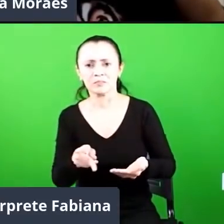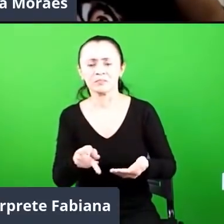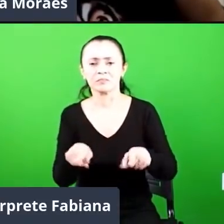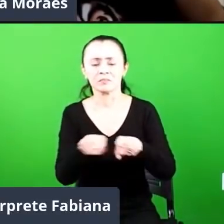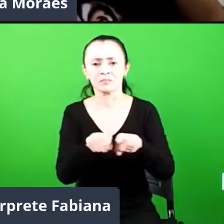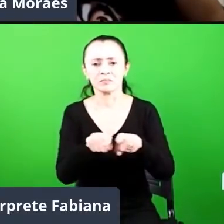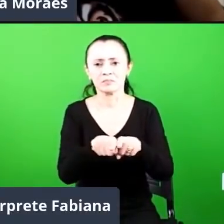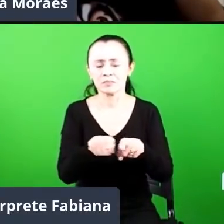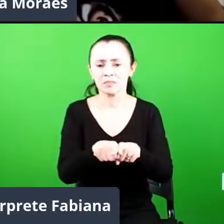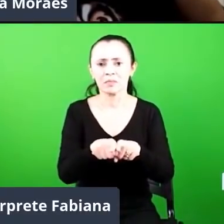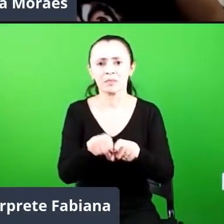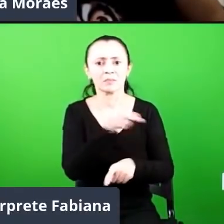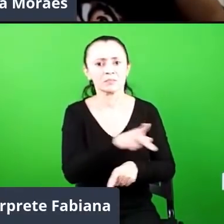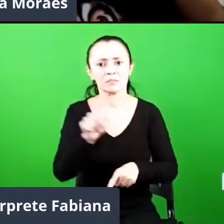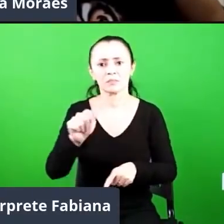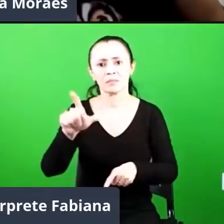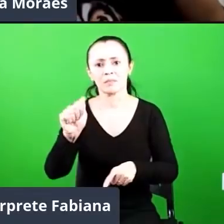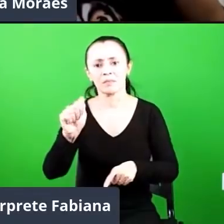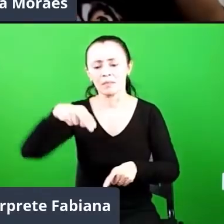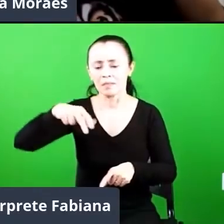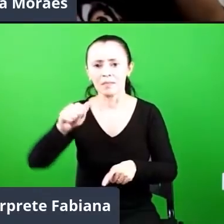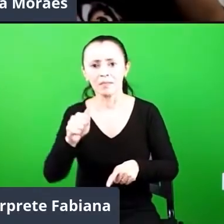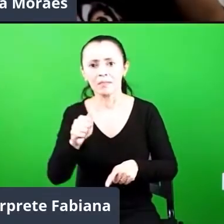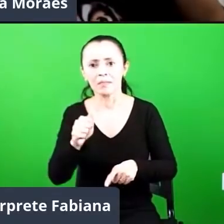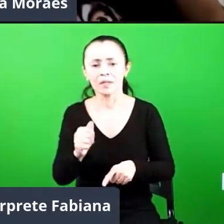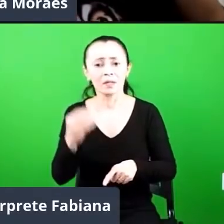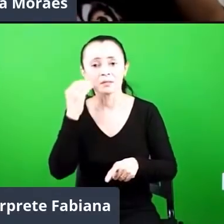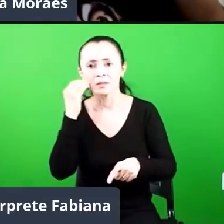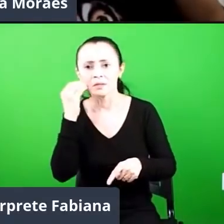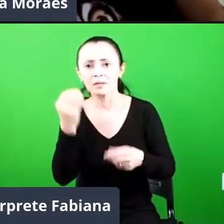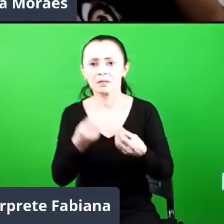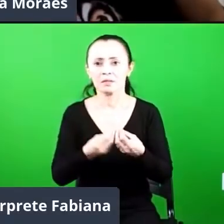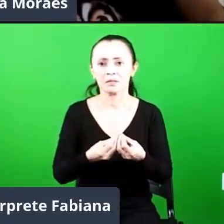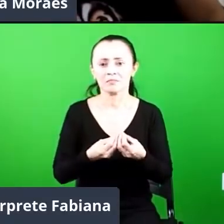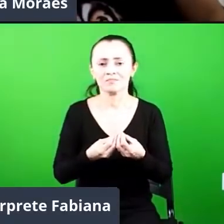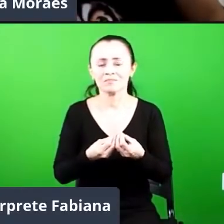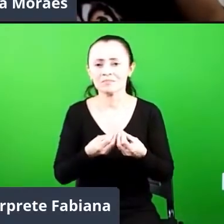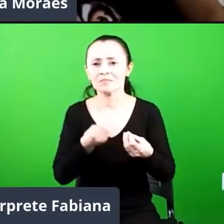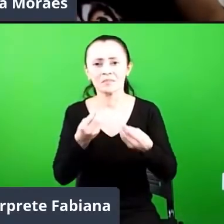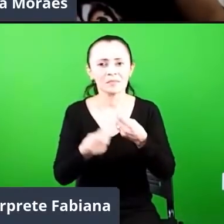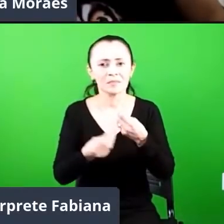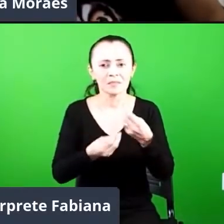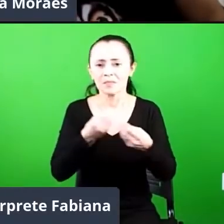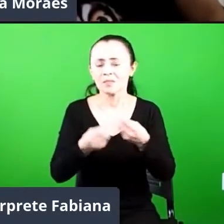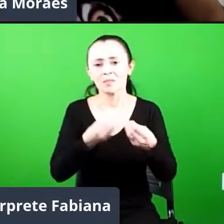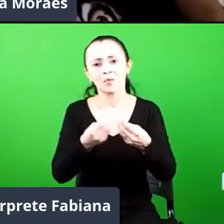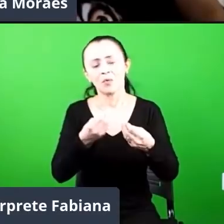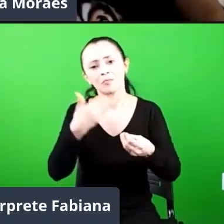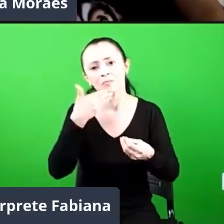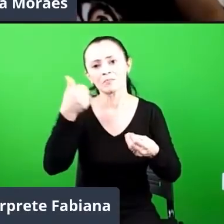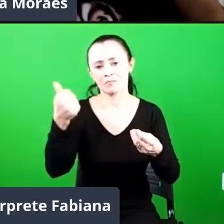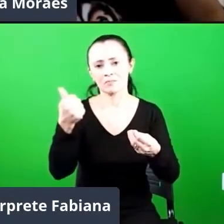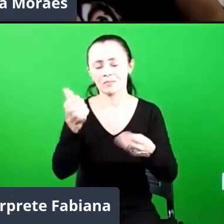forma improvisada, não dispomos de instrumentais compatíveis para garantir o ensino,